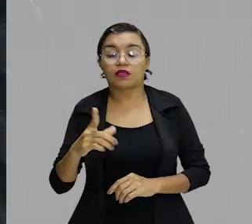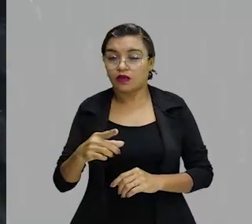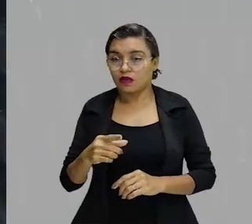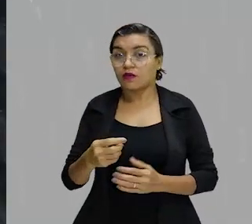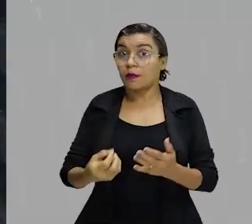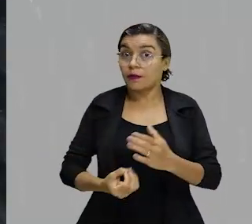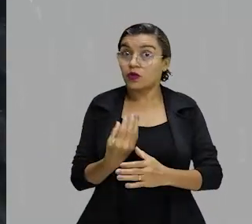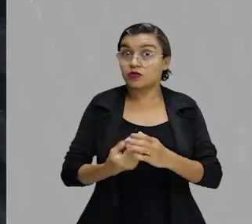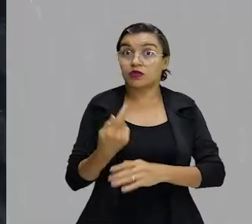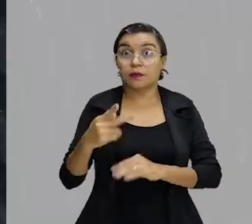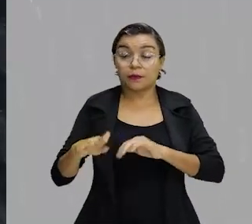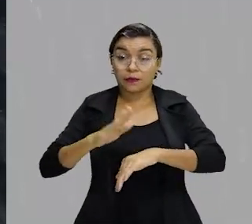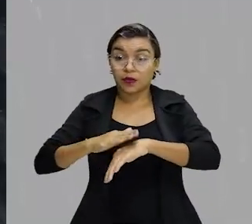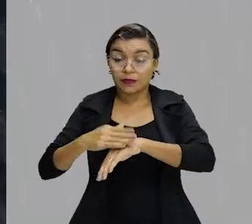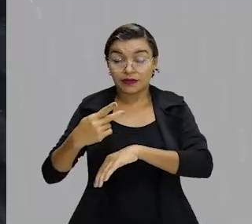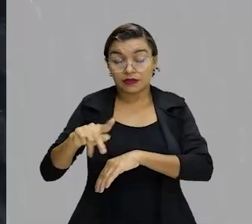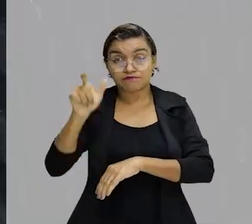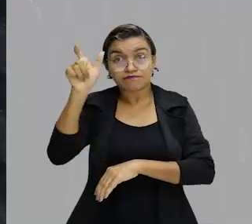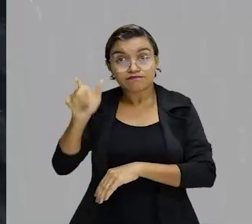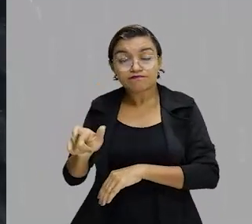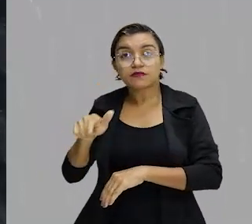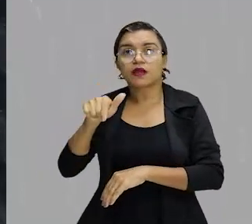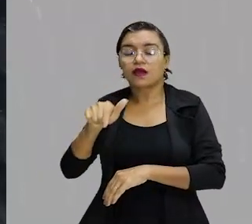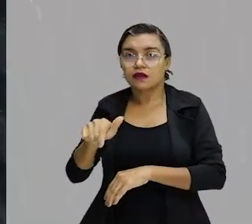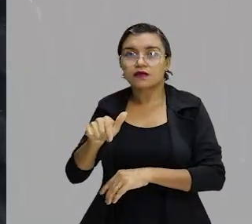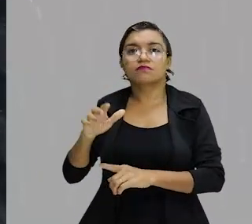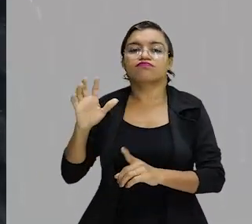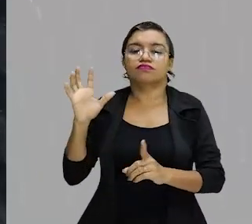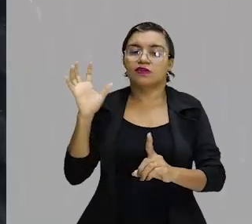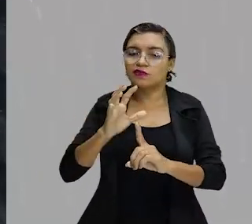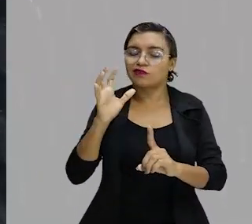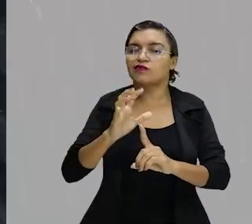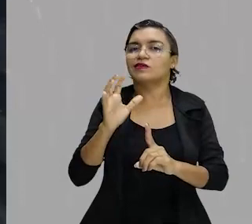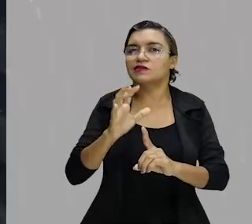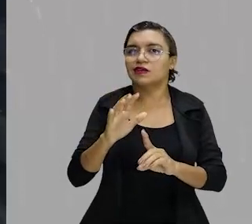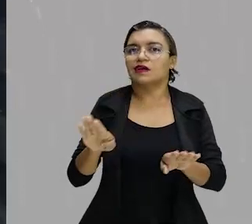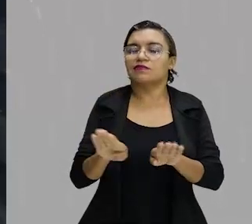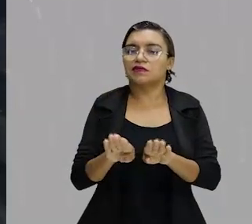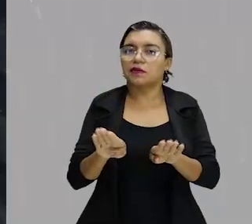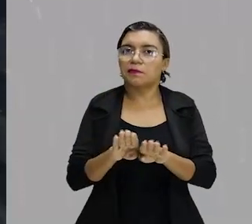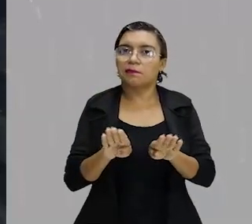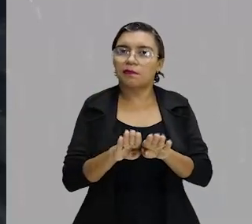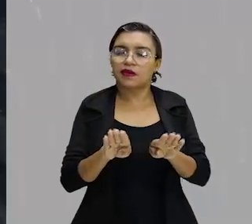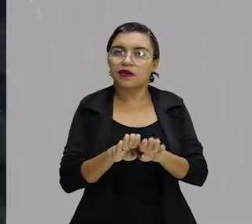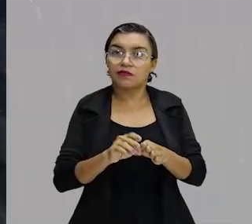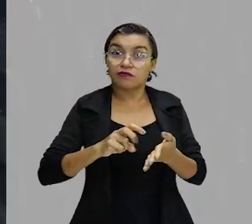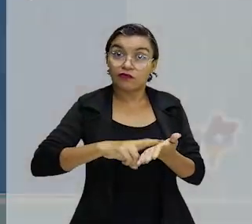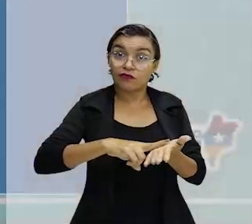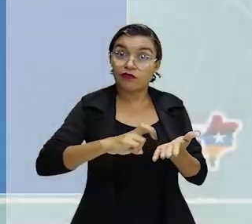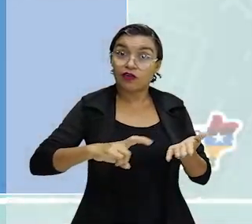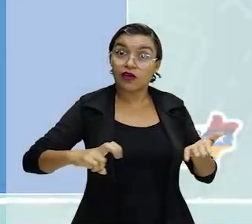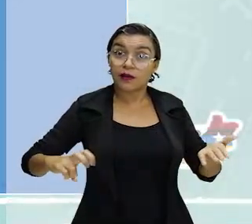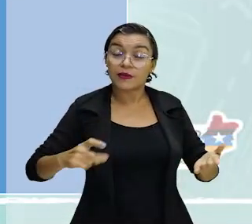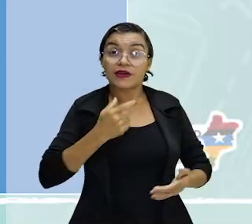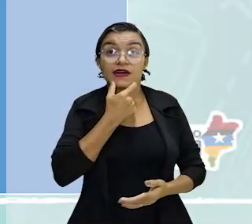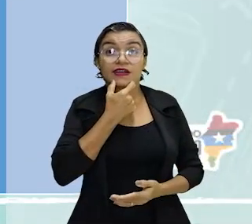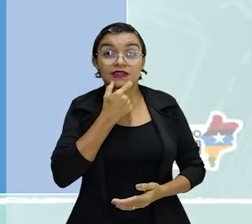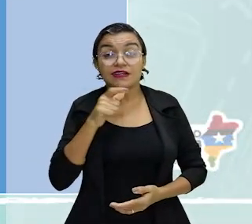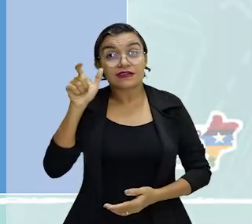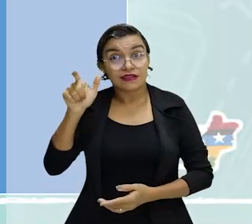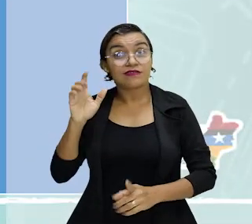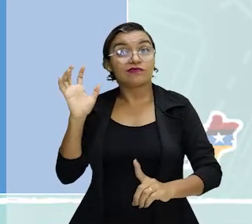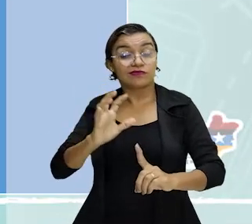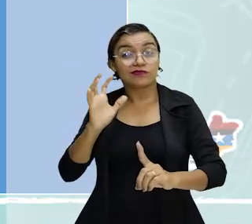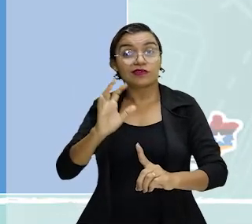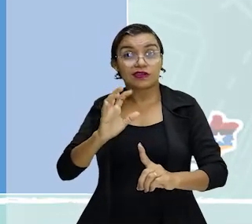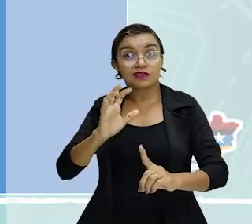produções dele, e ele contribuiu para ampliar o vocabulário da língua inglesa. Várias palavras que hoje em dia fazem parte do inglês vêm